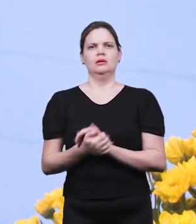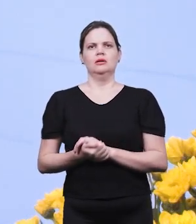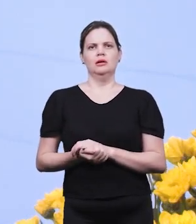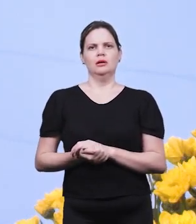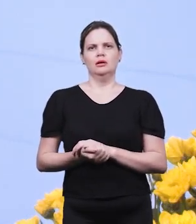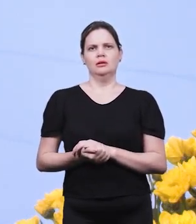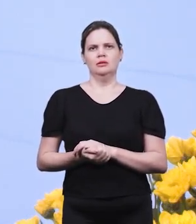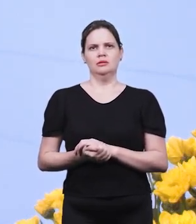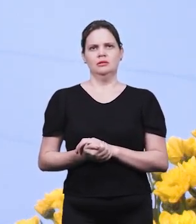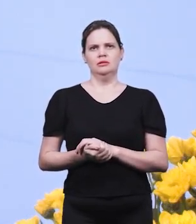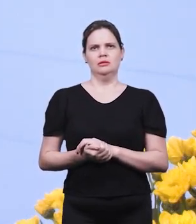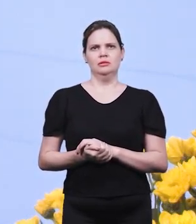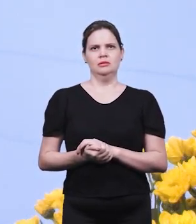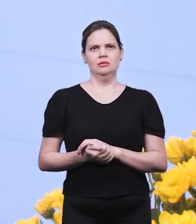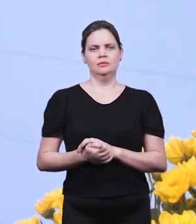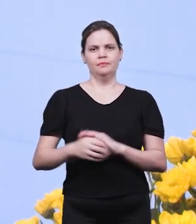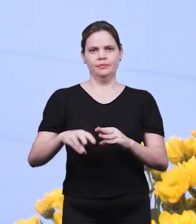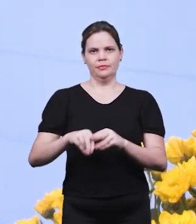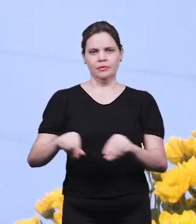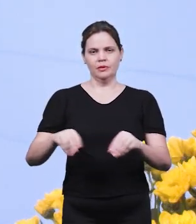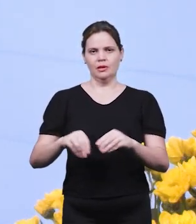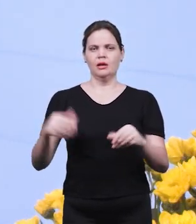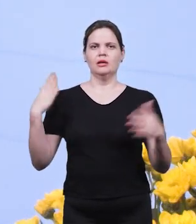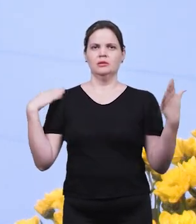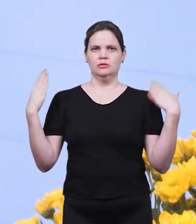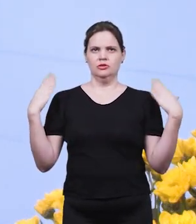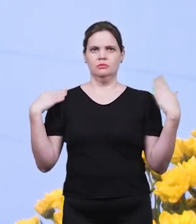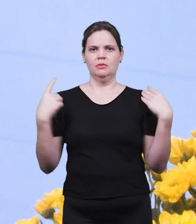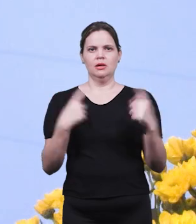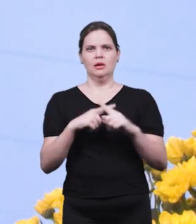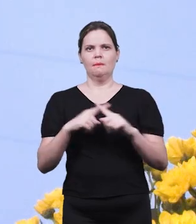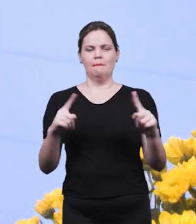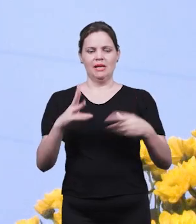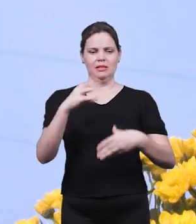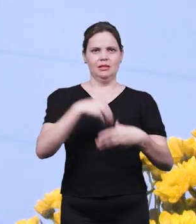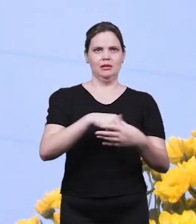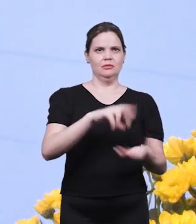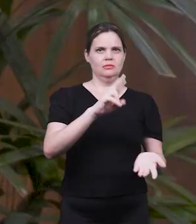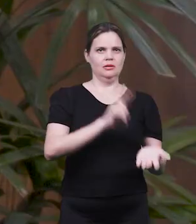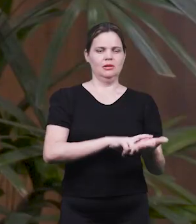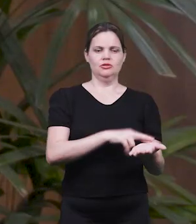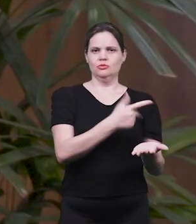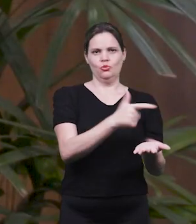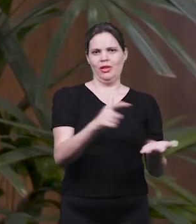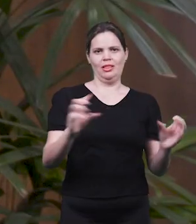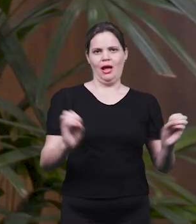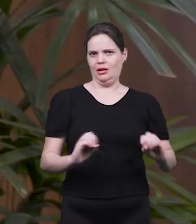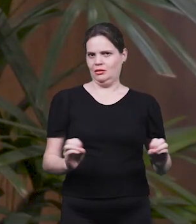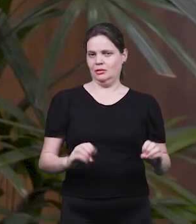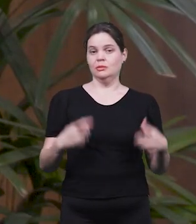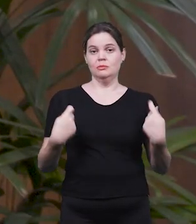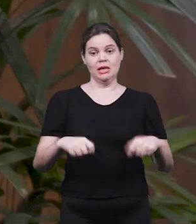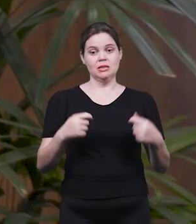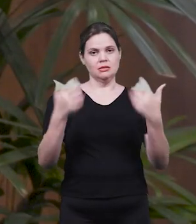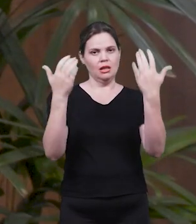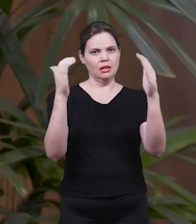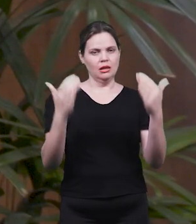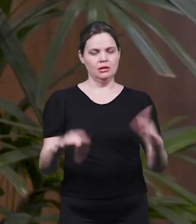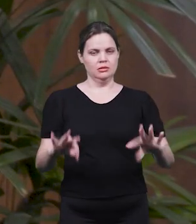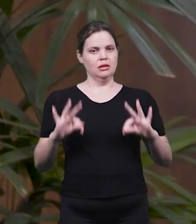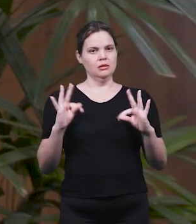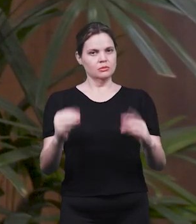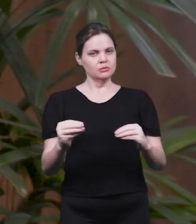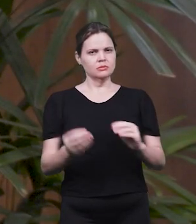dela e terrenos de Marinha e cobram a taxa sem que no registro assim esteja. Doutor Luciano, inclusive, teve uma decisão